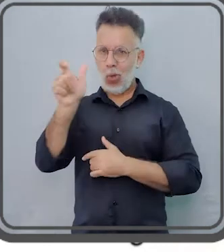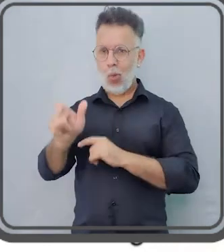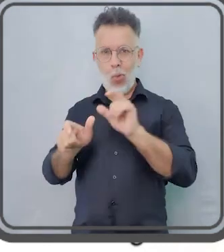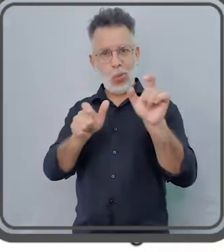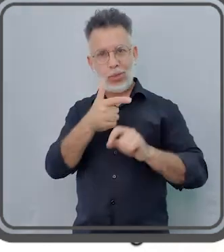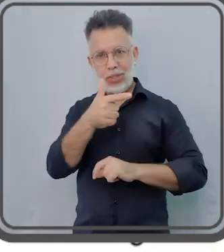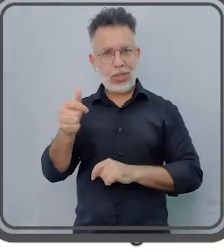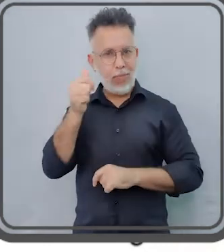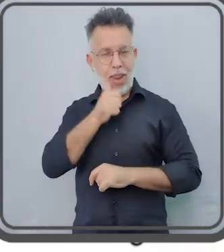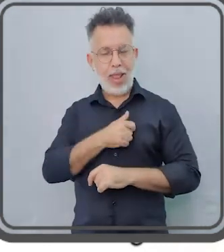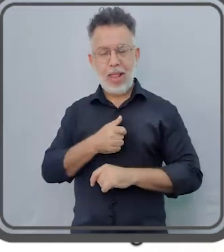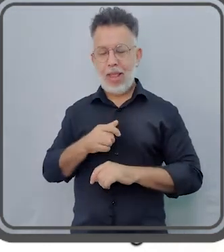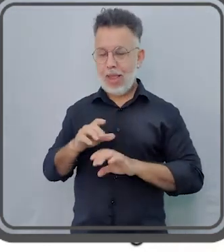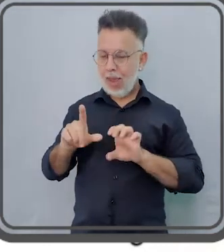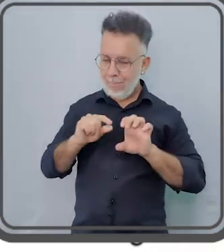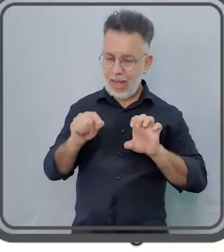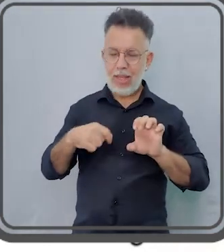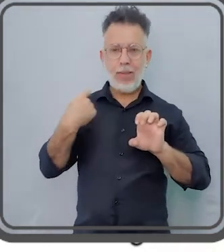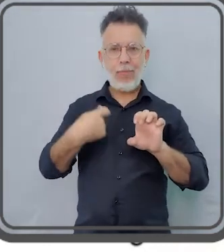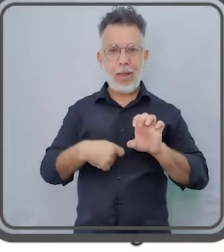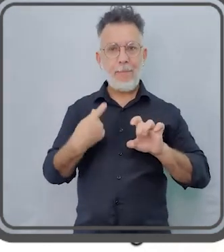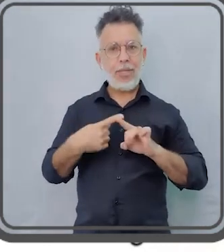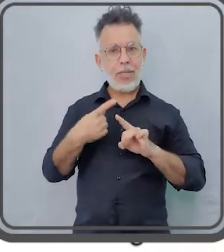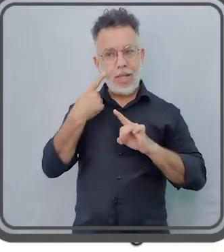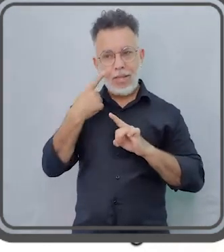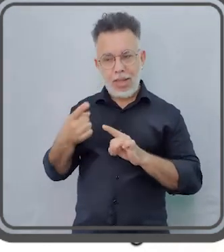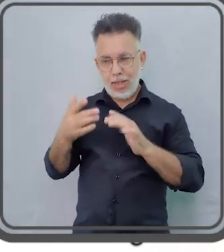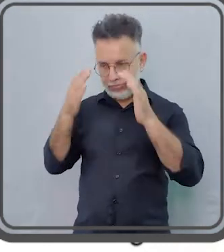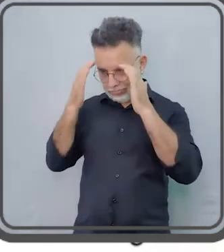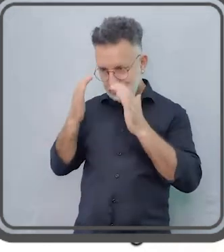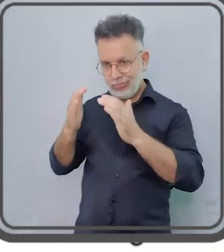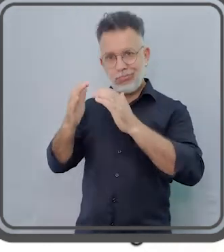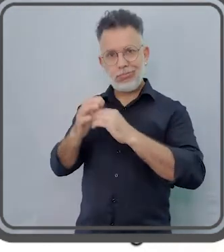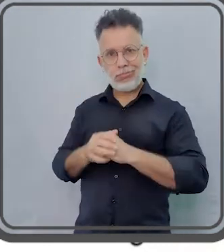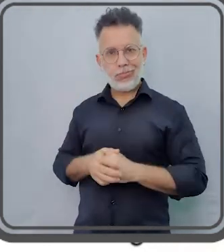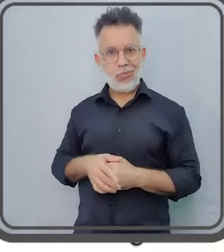necessidade, que precisam ser olhadas. Você assume um lugar de